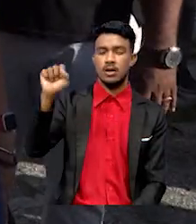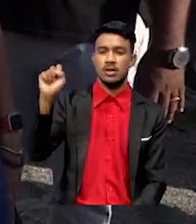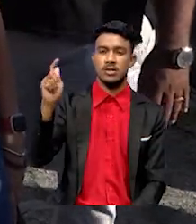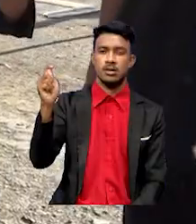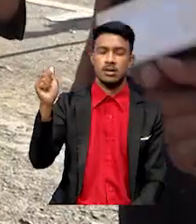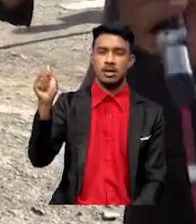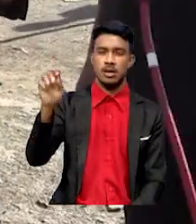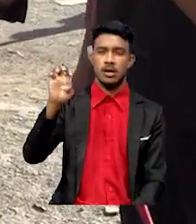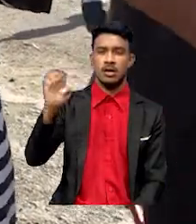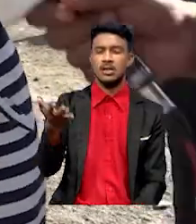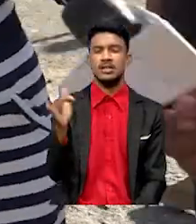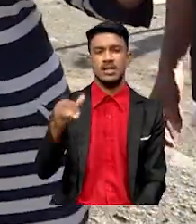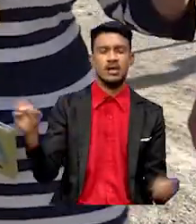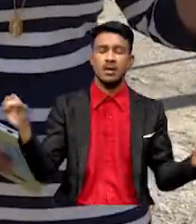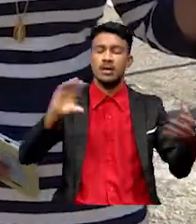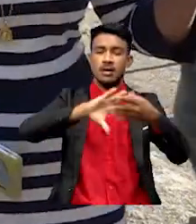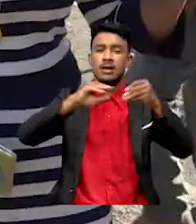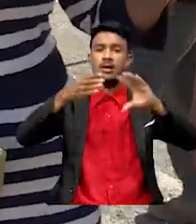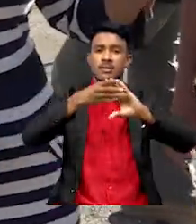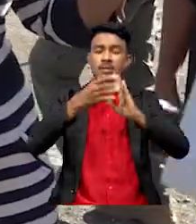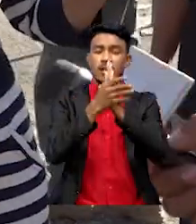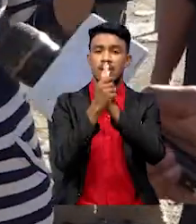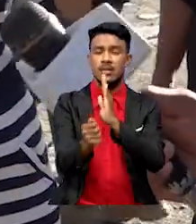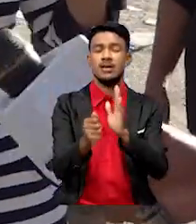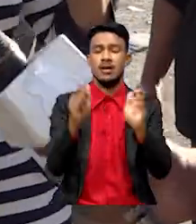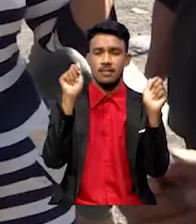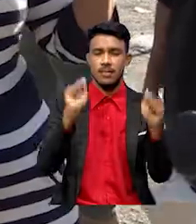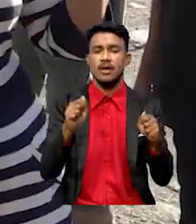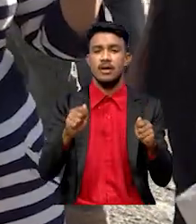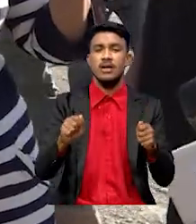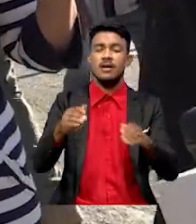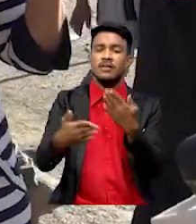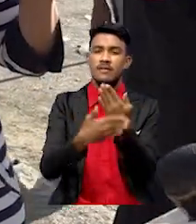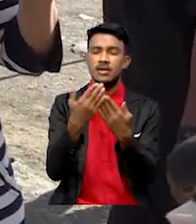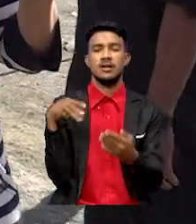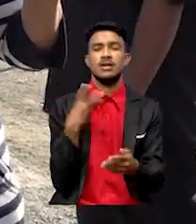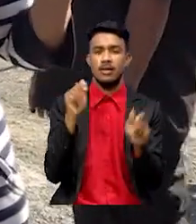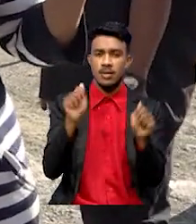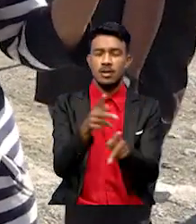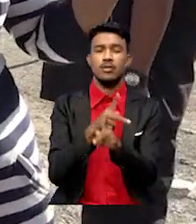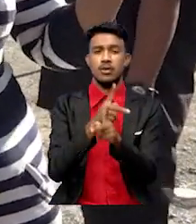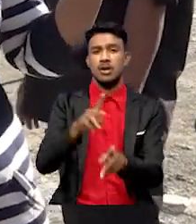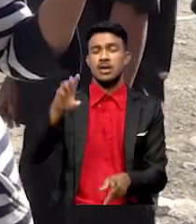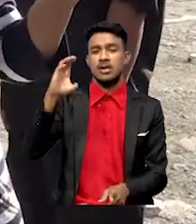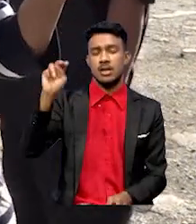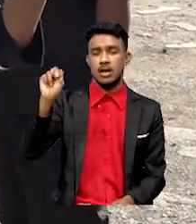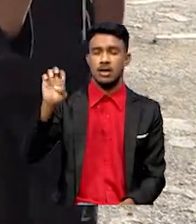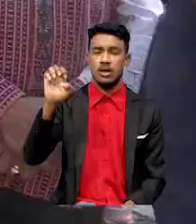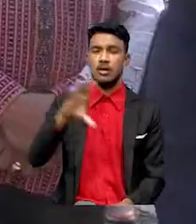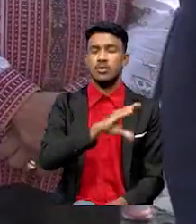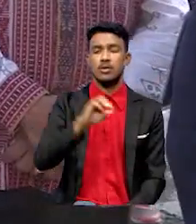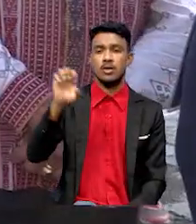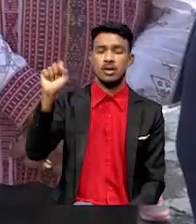incapacidade para tu exerce sir ne função, e facilmente para ita tu bele controla, porque sene no estae, e tem seria bem